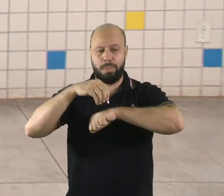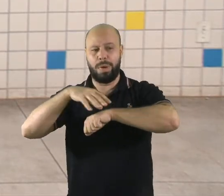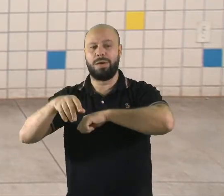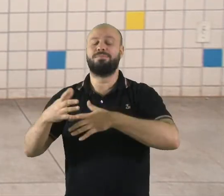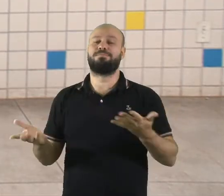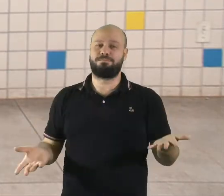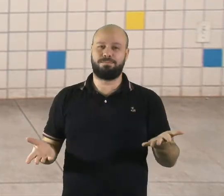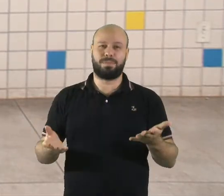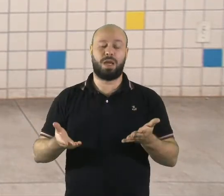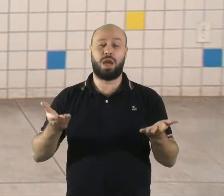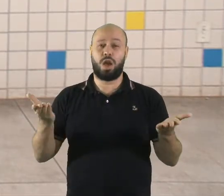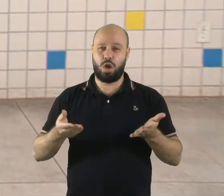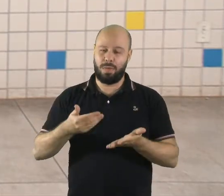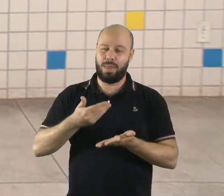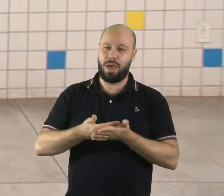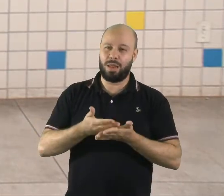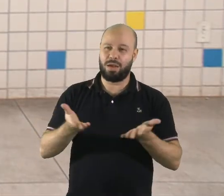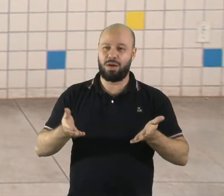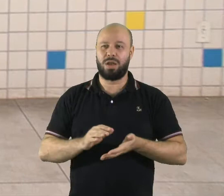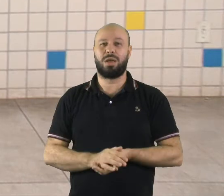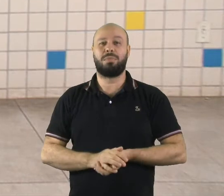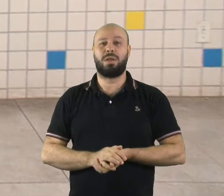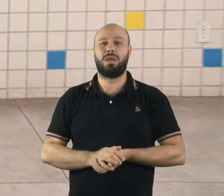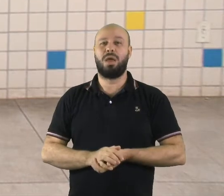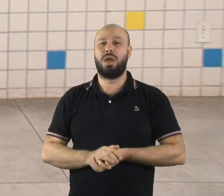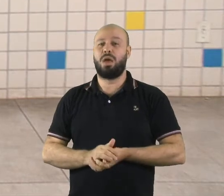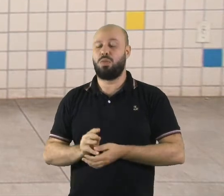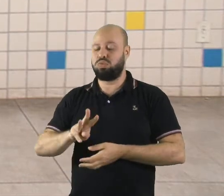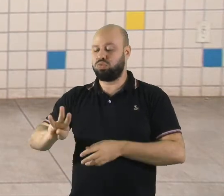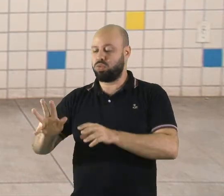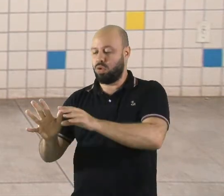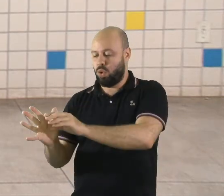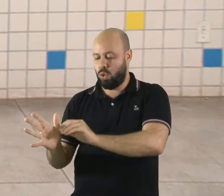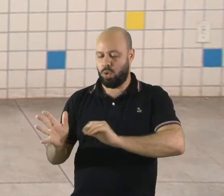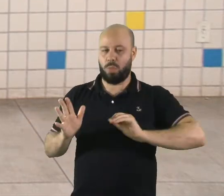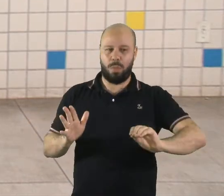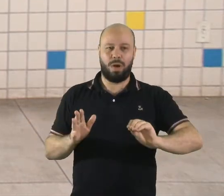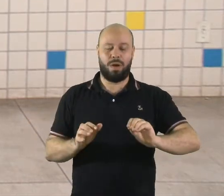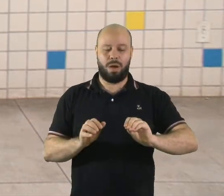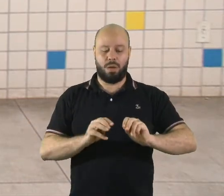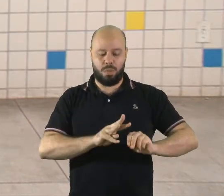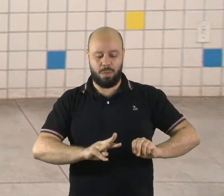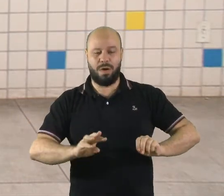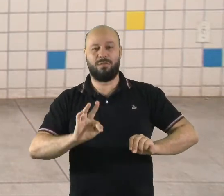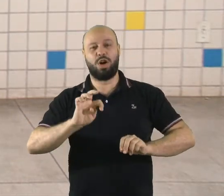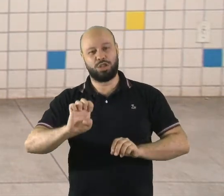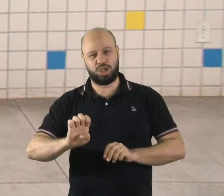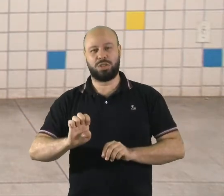nessa aula de hoje, foi retirado desse site. Essa é a fonte.